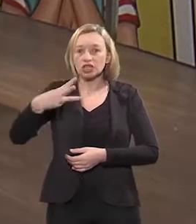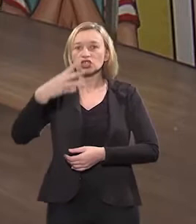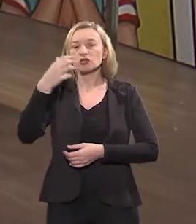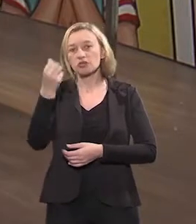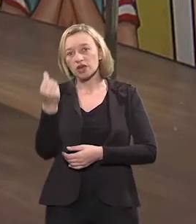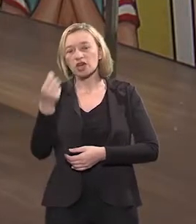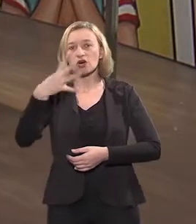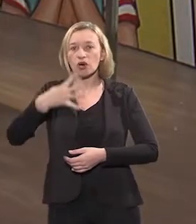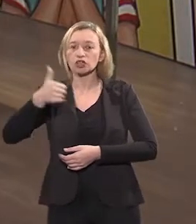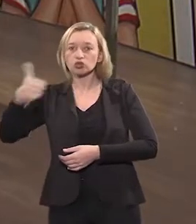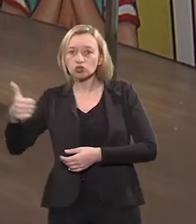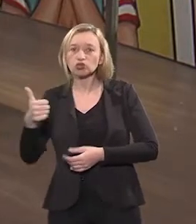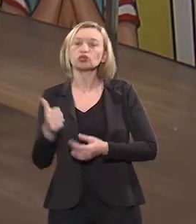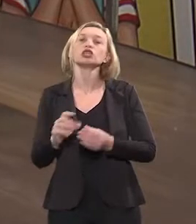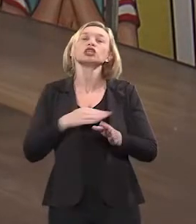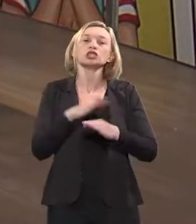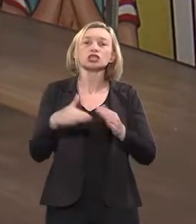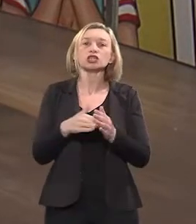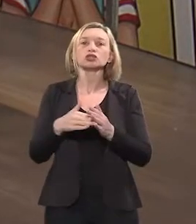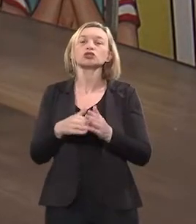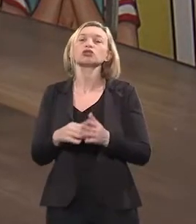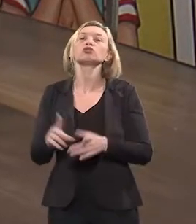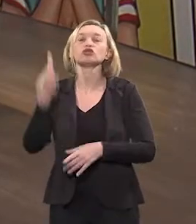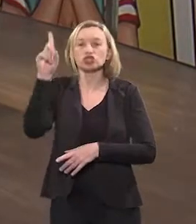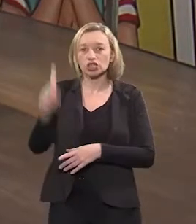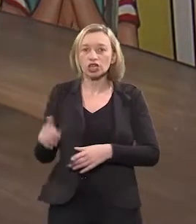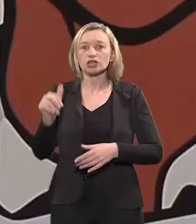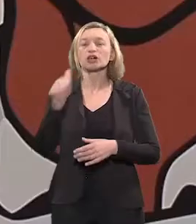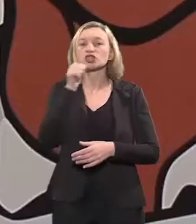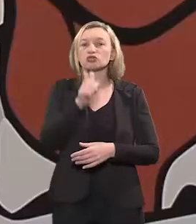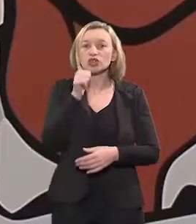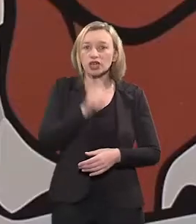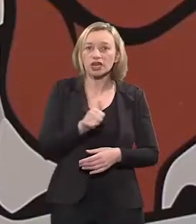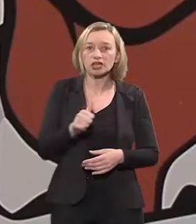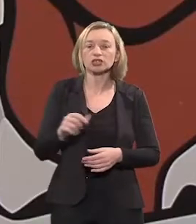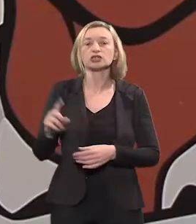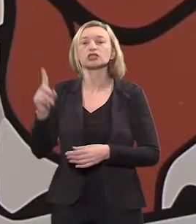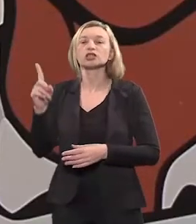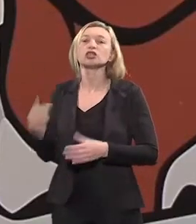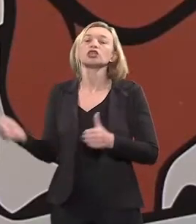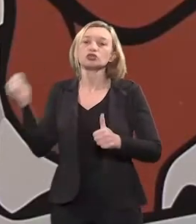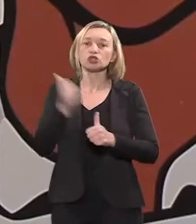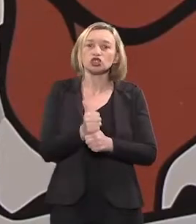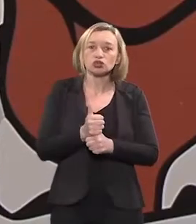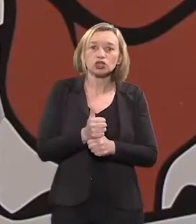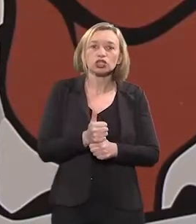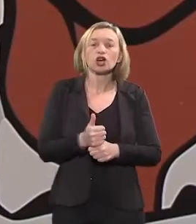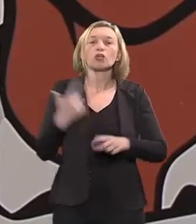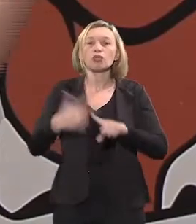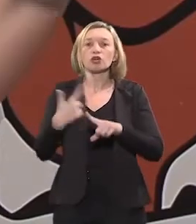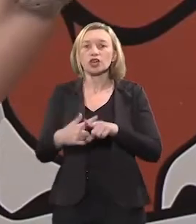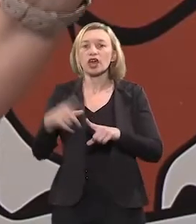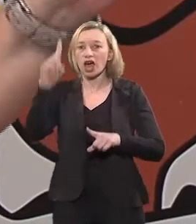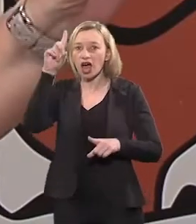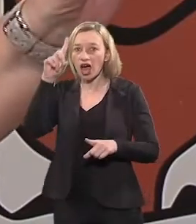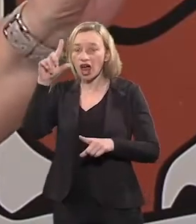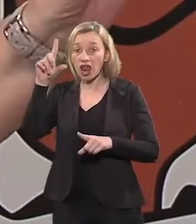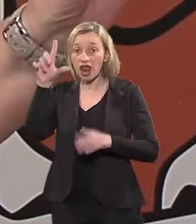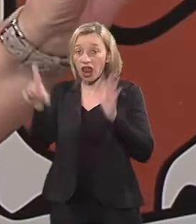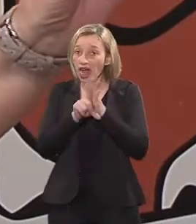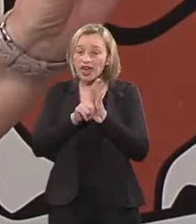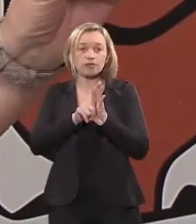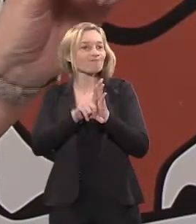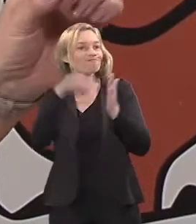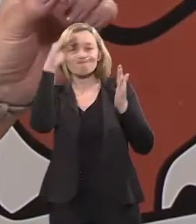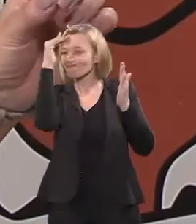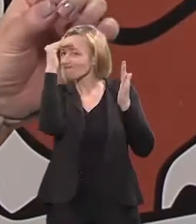143641, garantindo a todas essas mulheres o direito de ter a prisão substituída, porque a lei não estava sendo